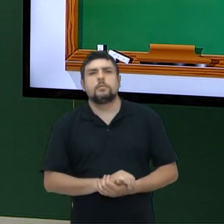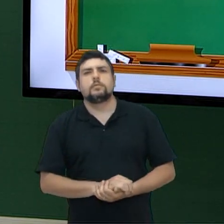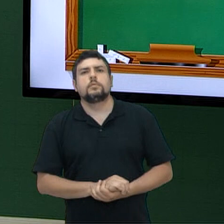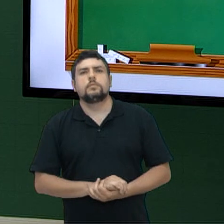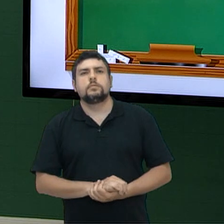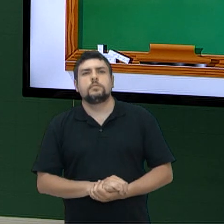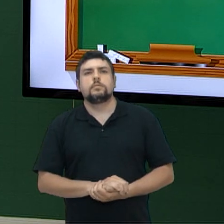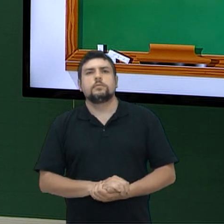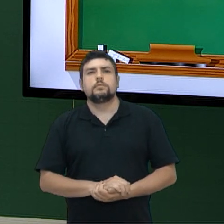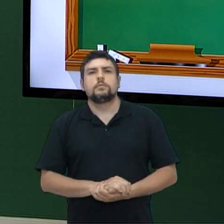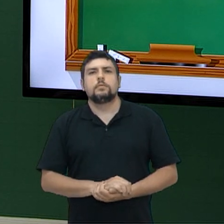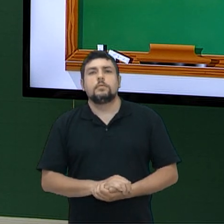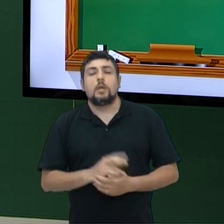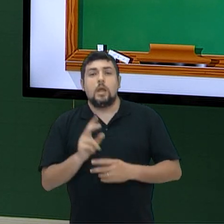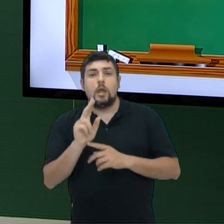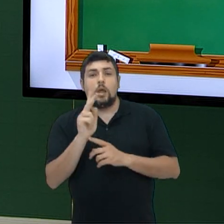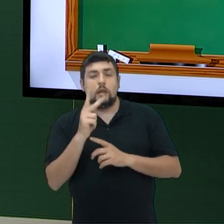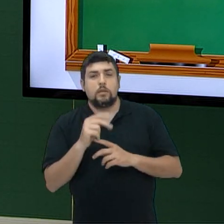a sua fórmula molecular